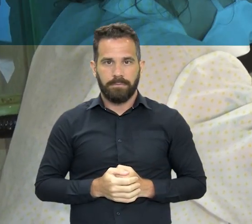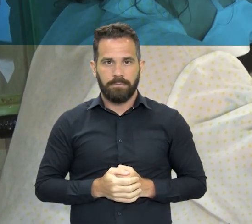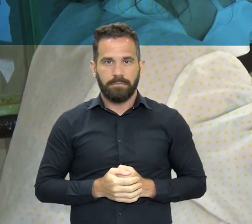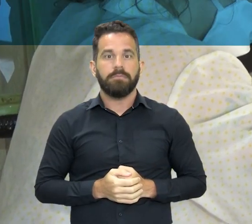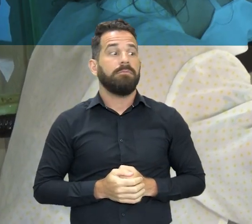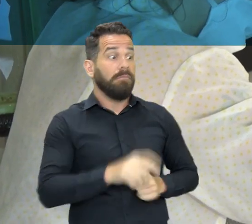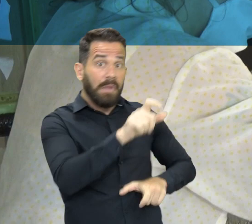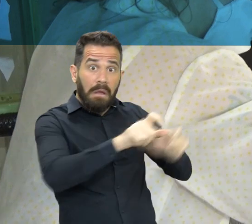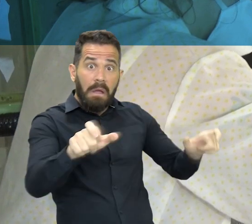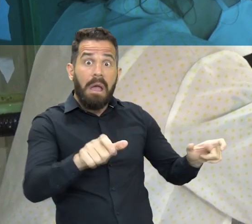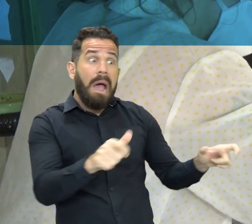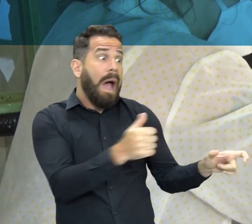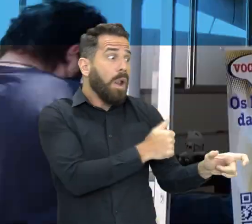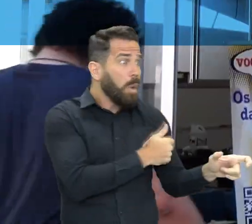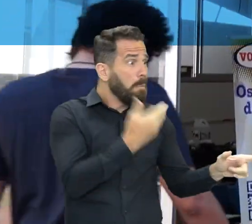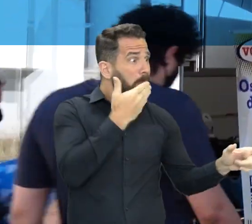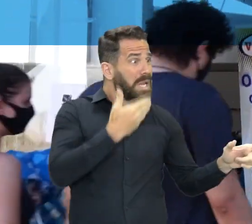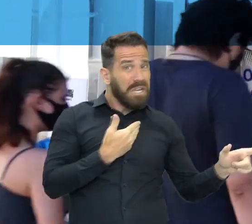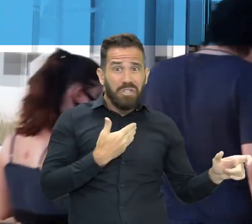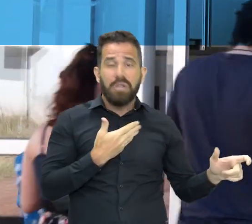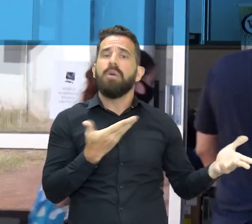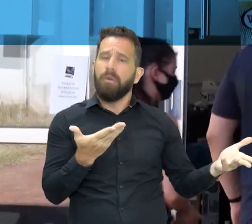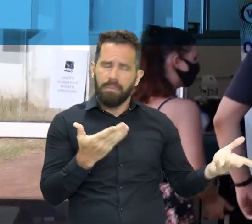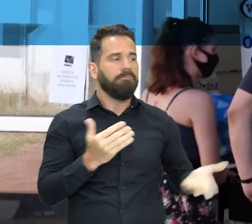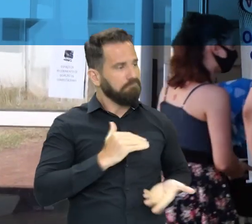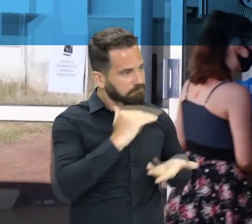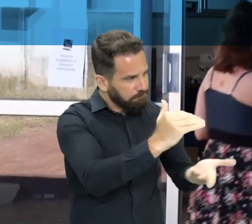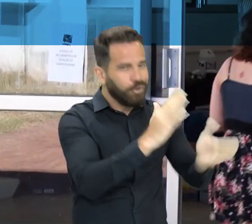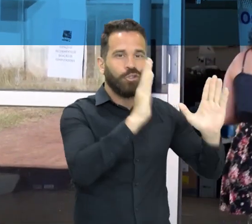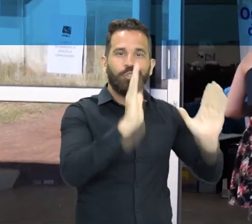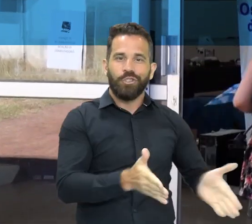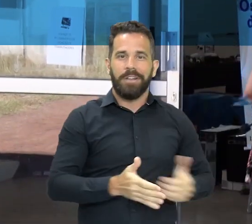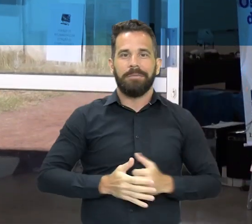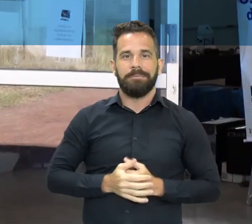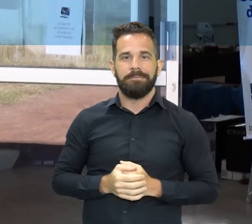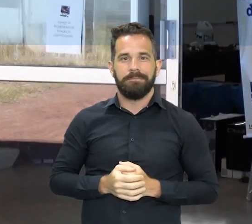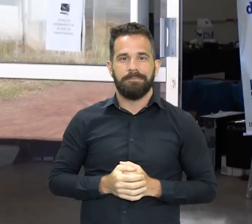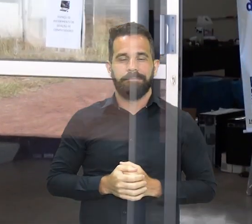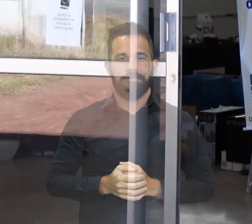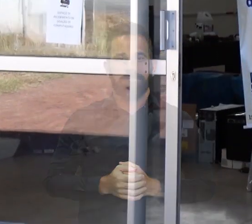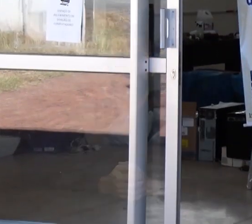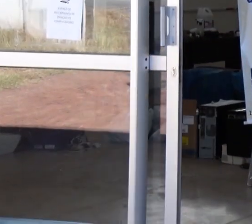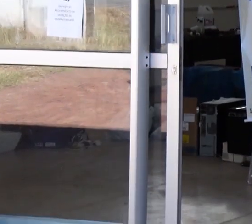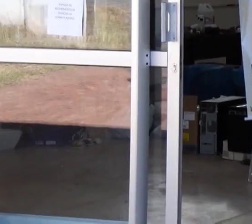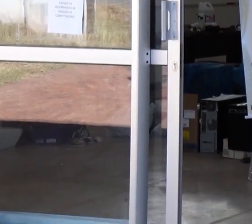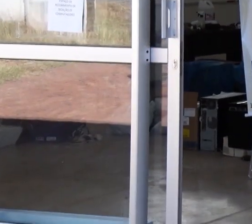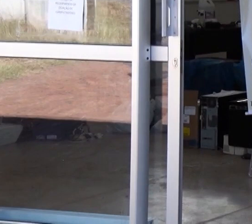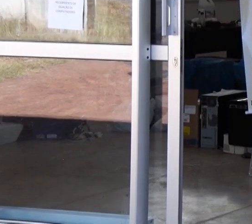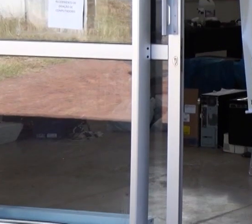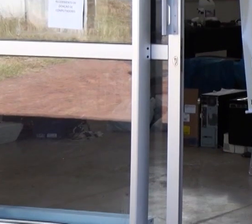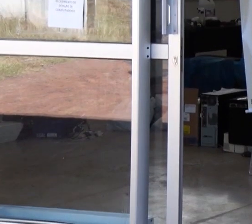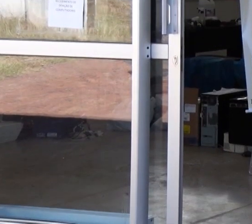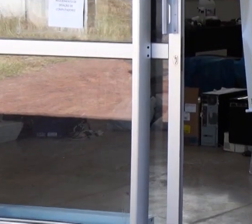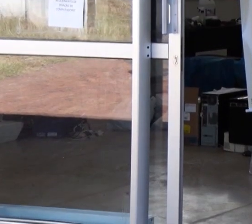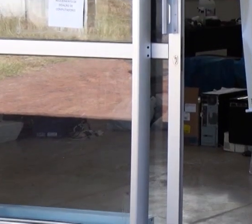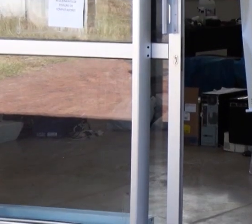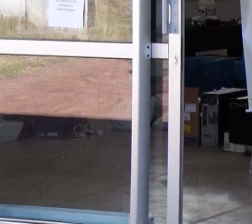história, nenhum aluno que solicitou o aparelho ficou sem receber o seu aparelho.